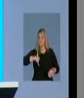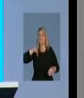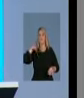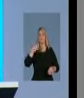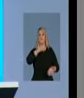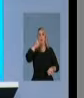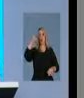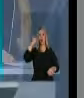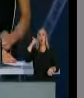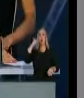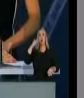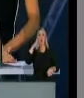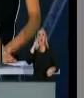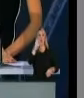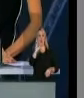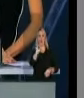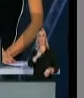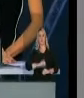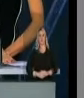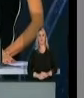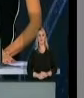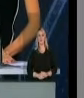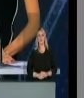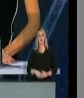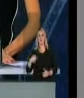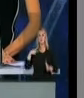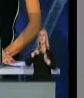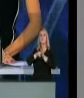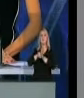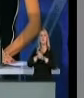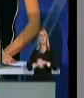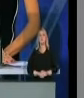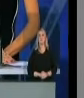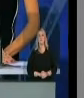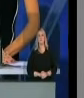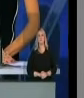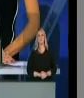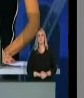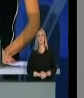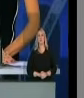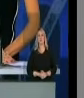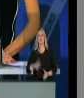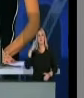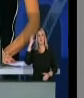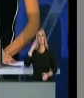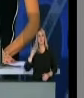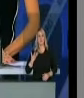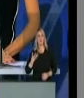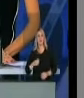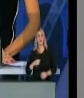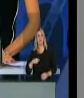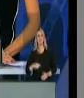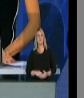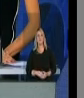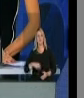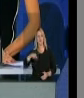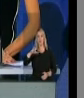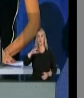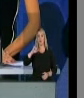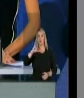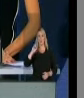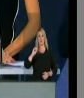cidade. Obrigada, candidato. Agora, a próxima pergunta é para a candidata Jandira Fegali. É a pergunta do Maurício